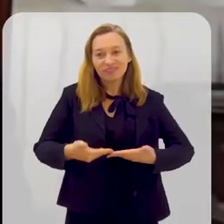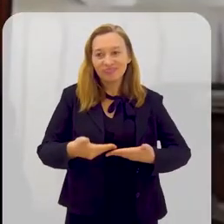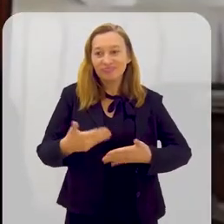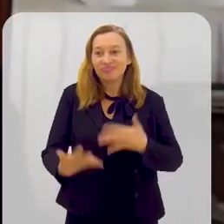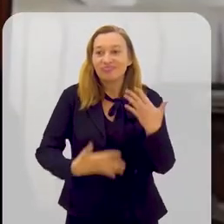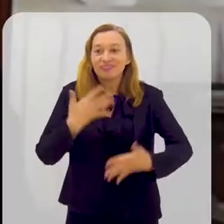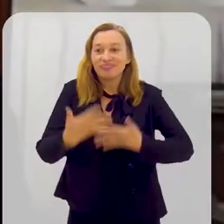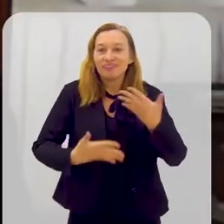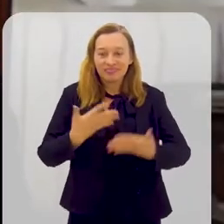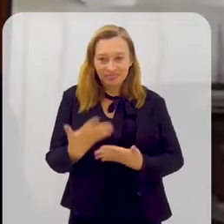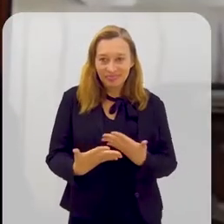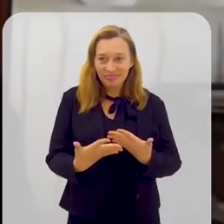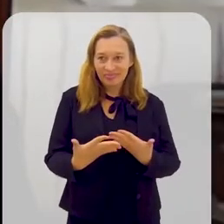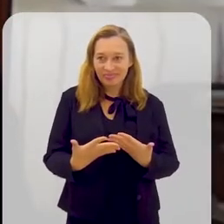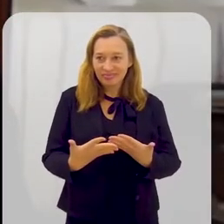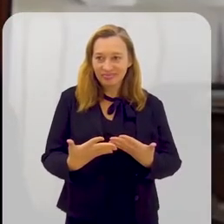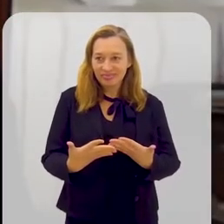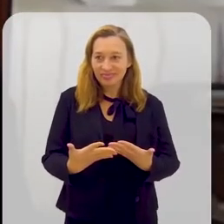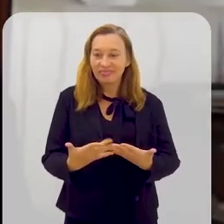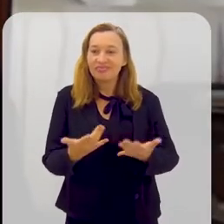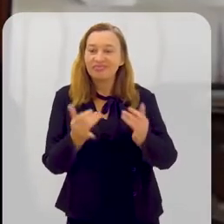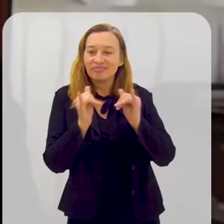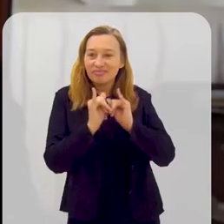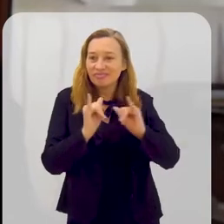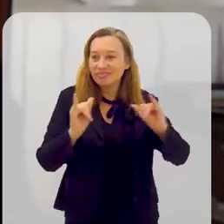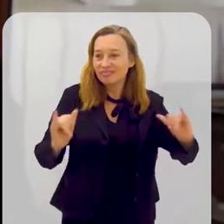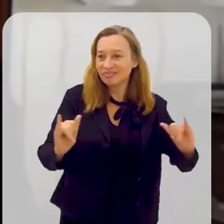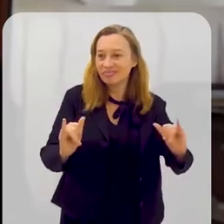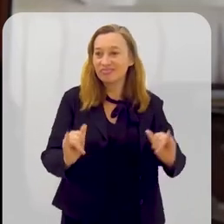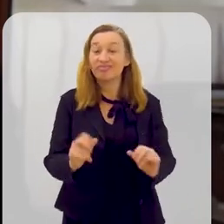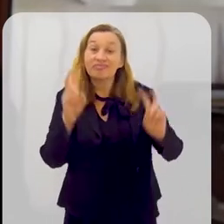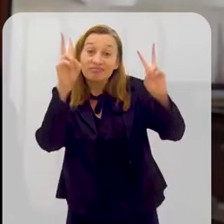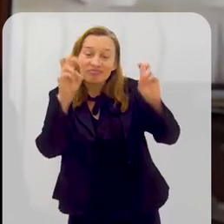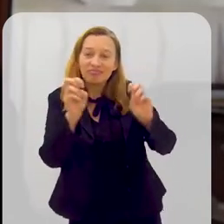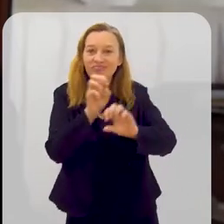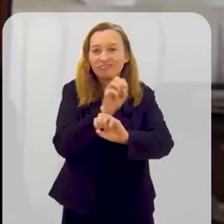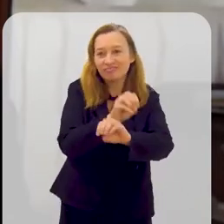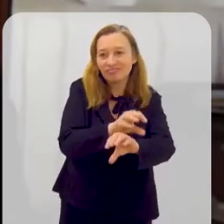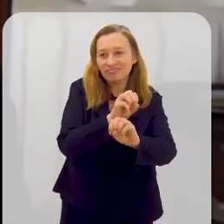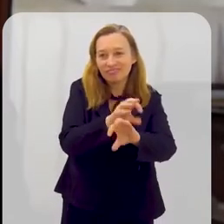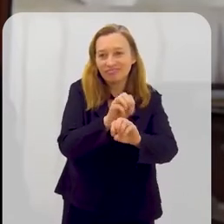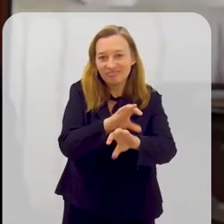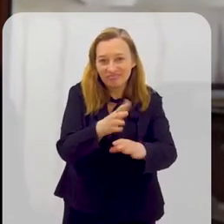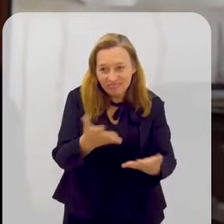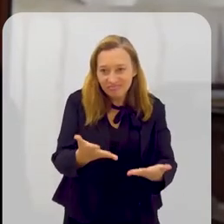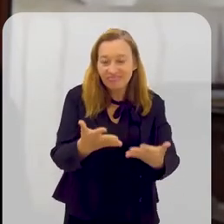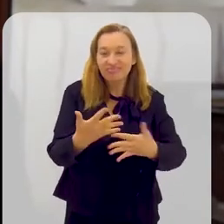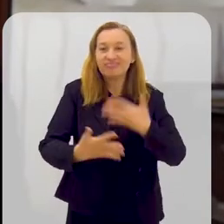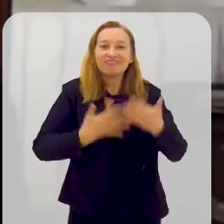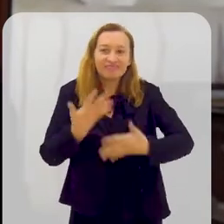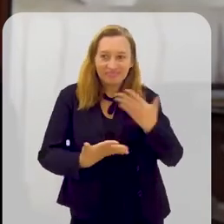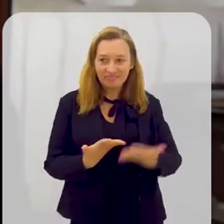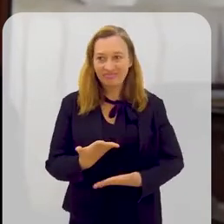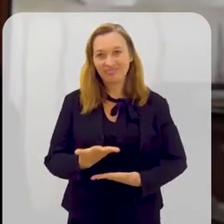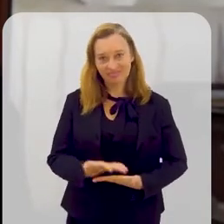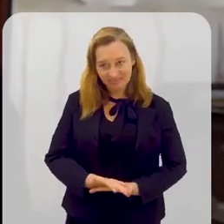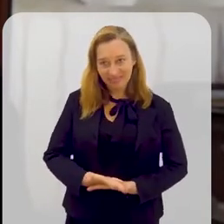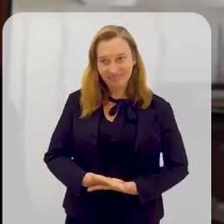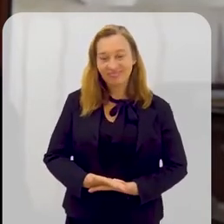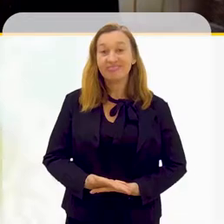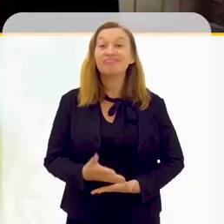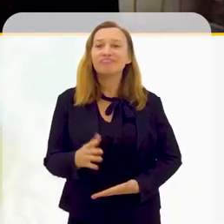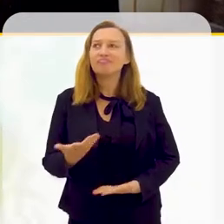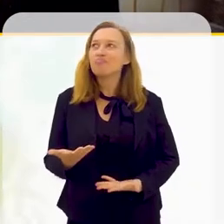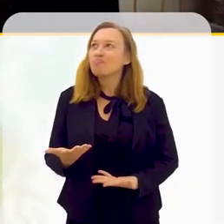pelo convite é um prazer muito grande poder divulgar as questões da educação que tanto me